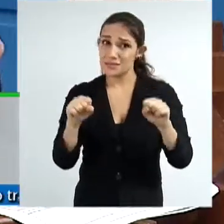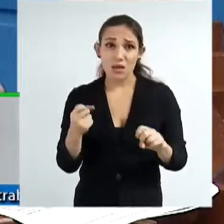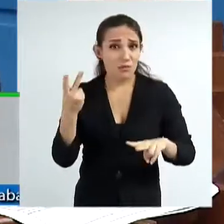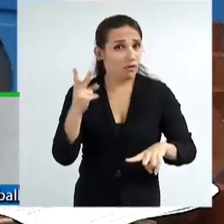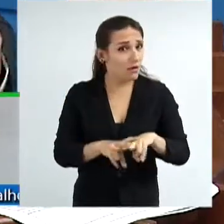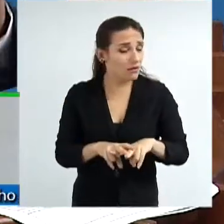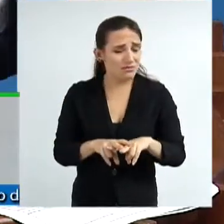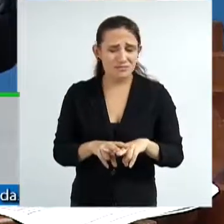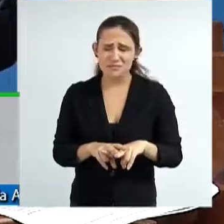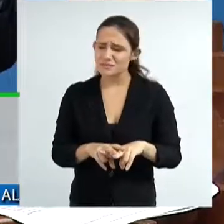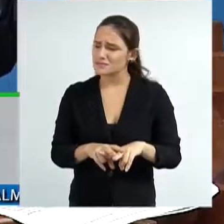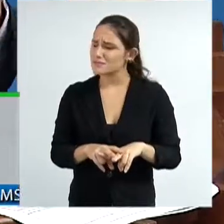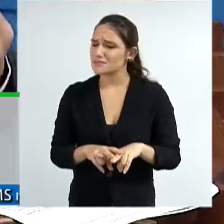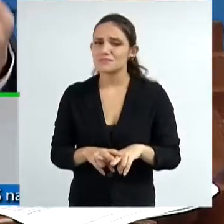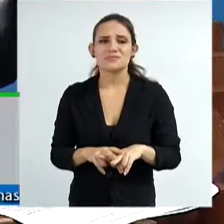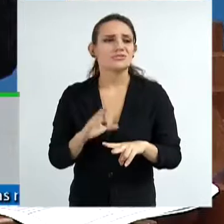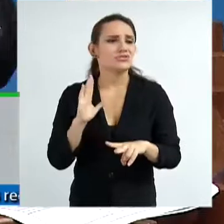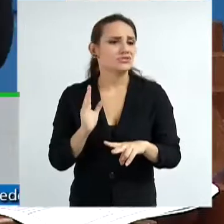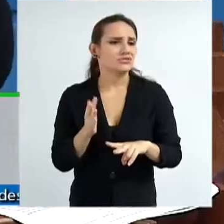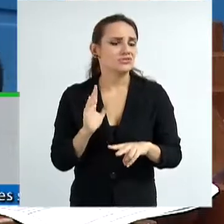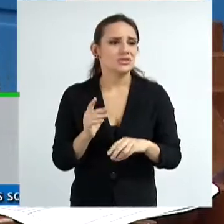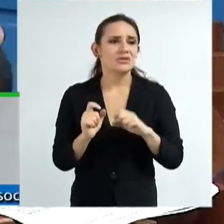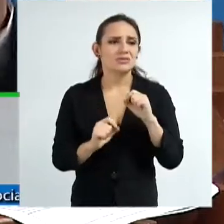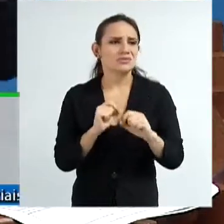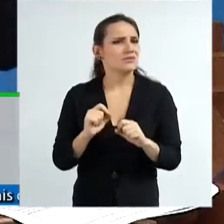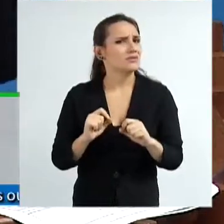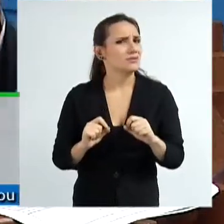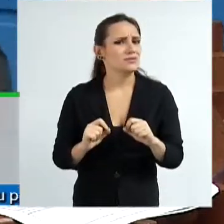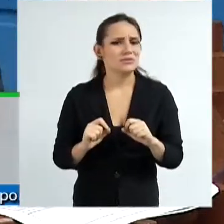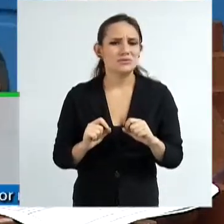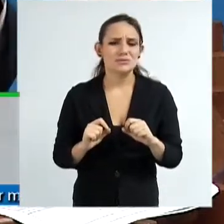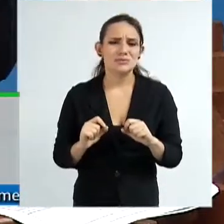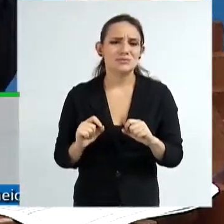brasileiro já se mostrou por demais